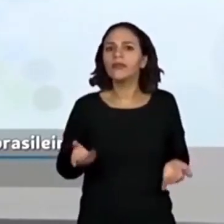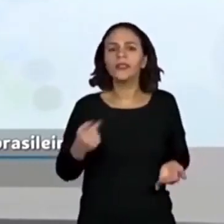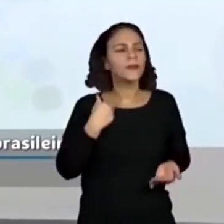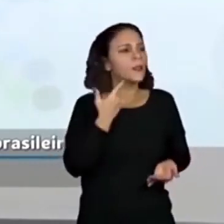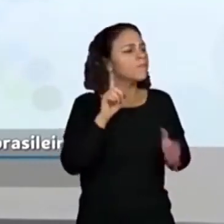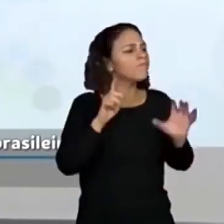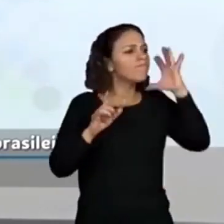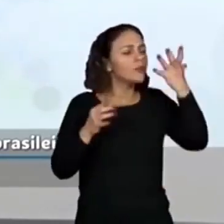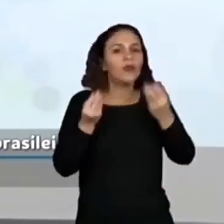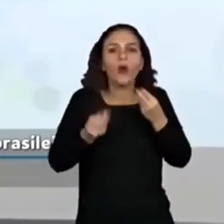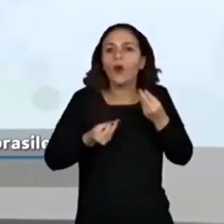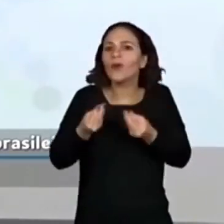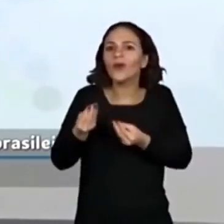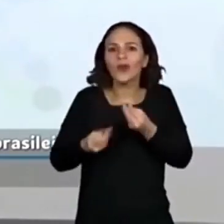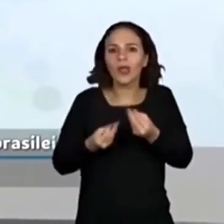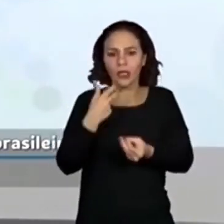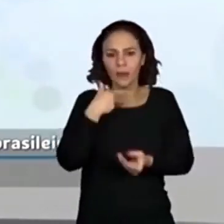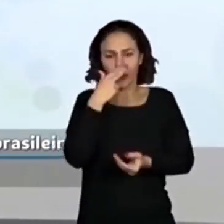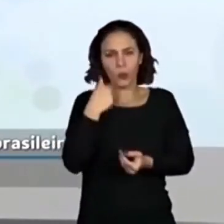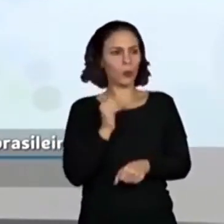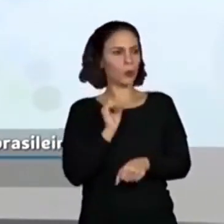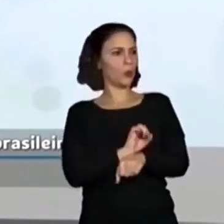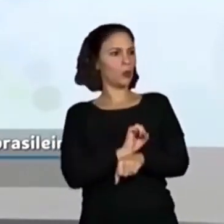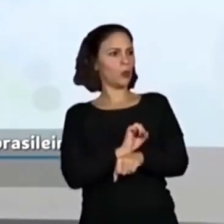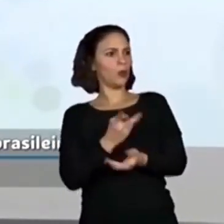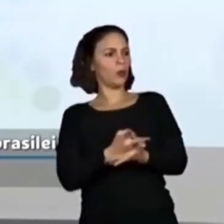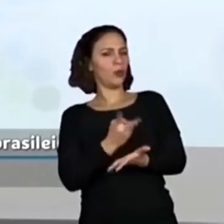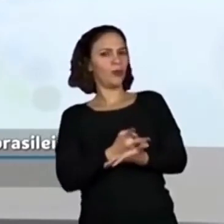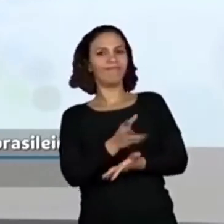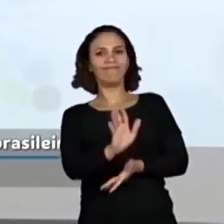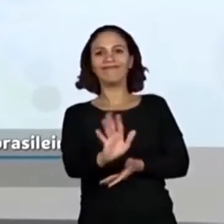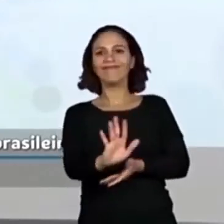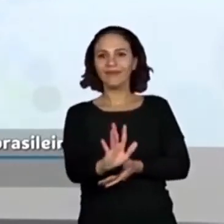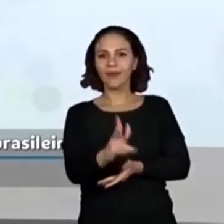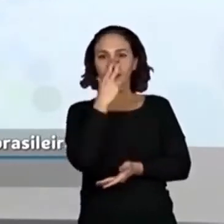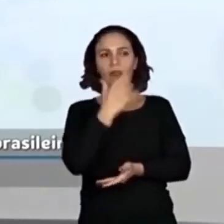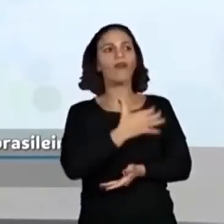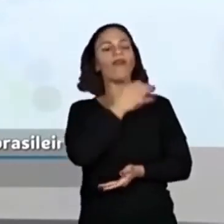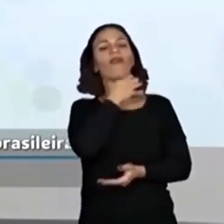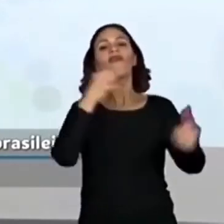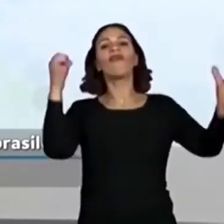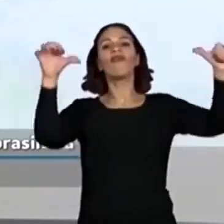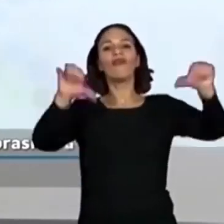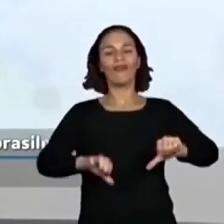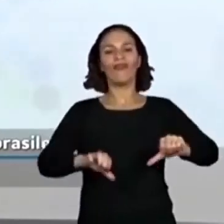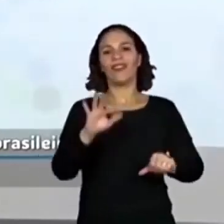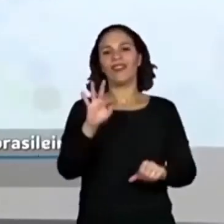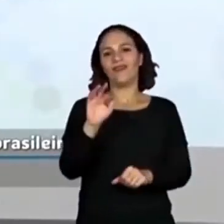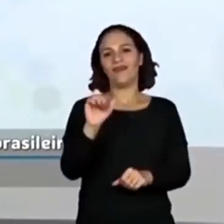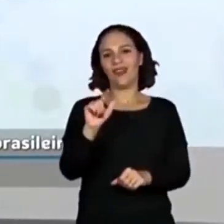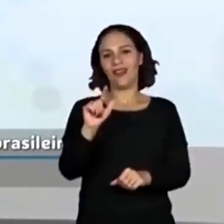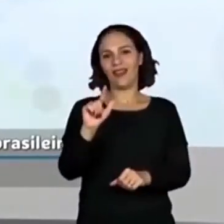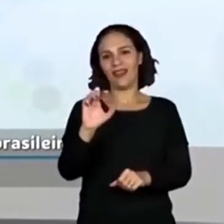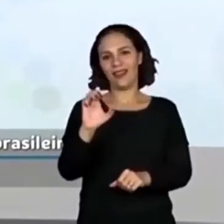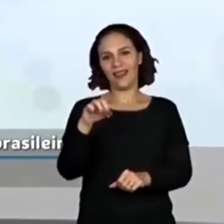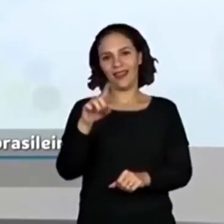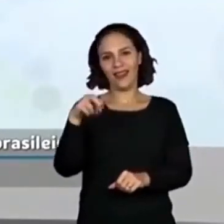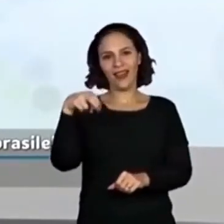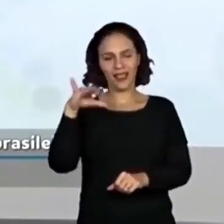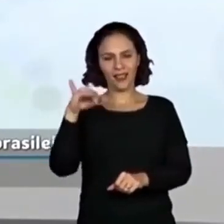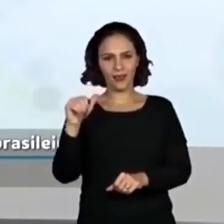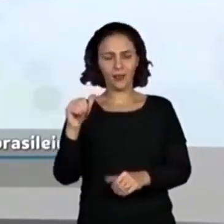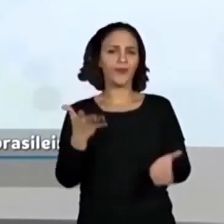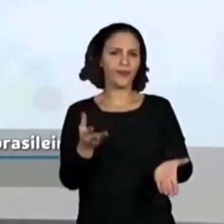outra solução para que ela não permaneça em crise ou não vá para falência. Obviamente que muitos fazendeiros